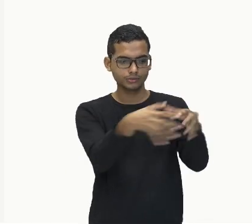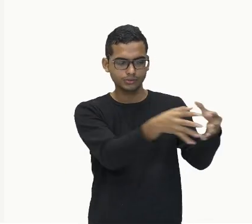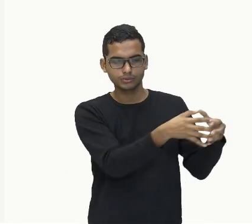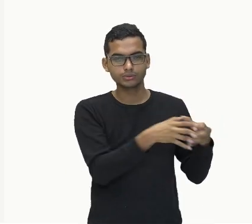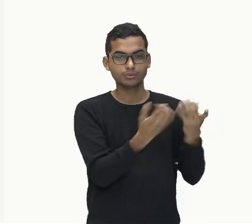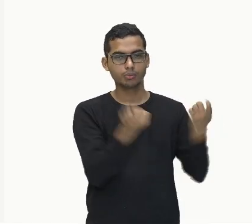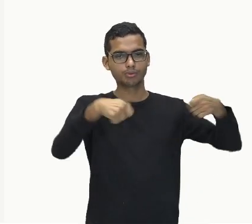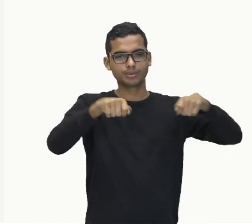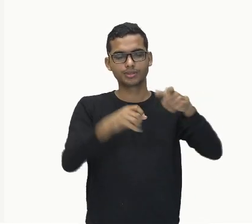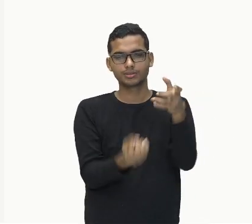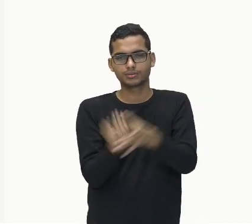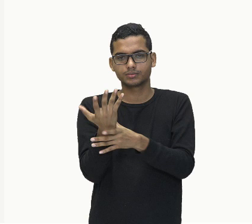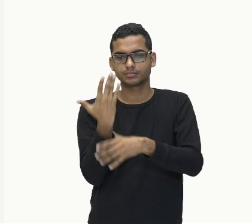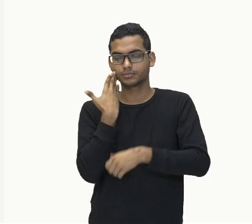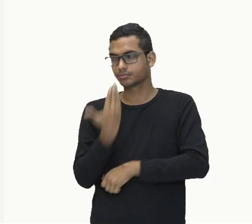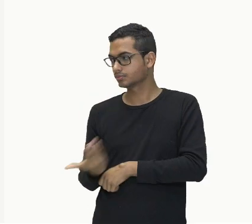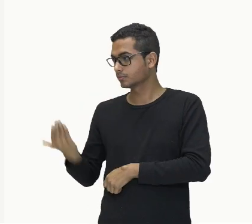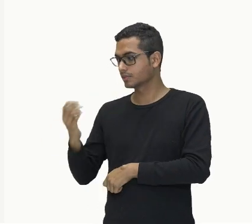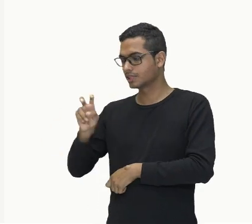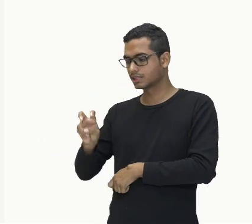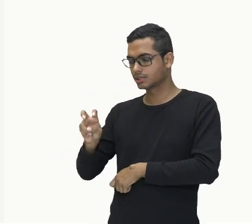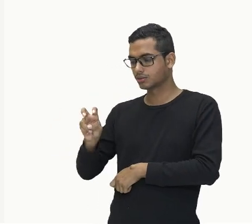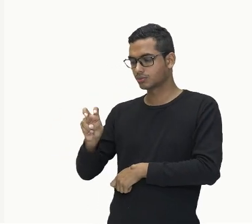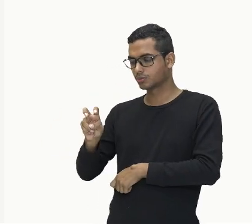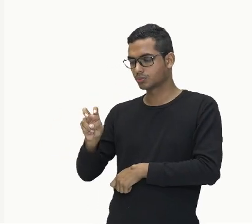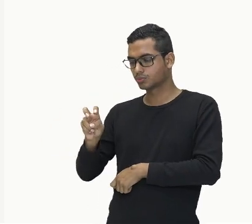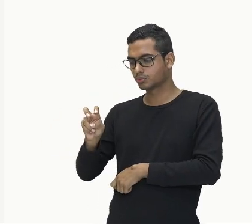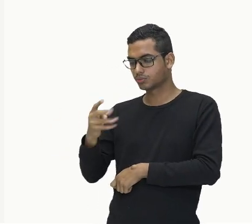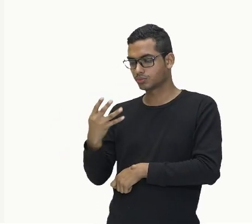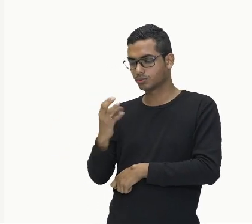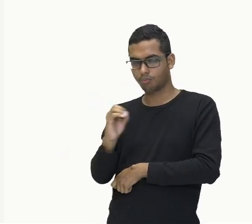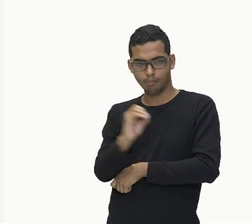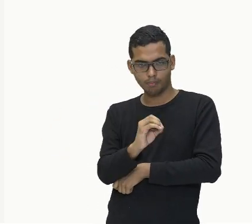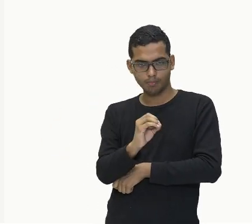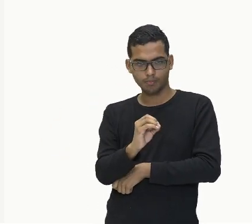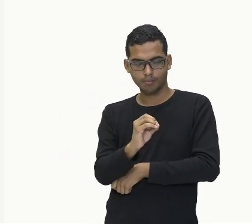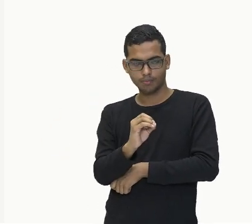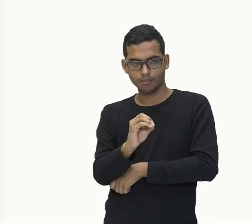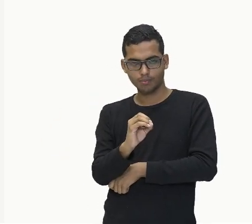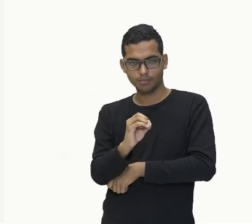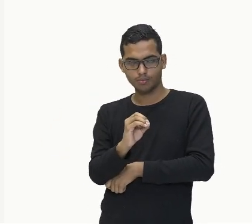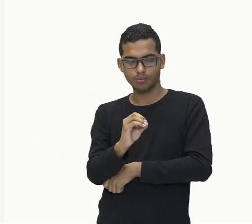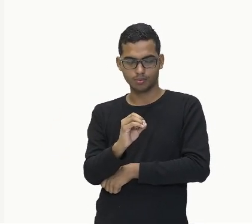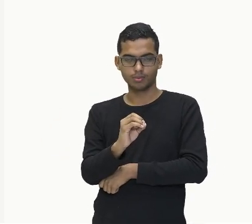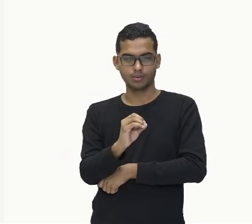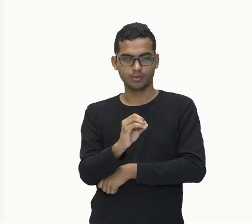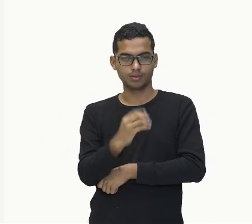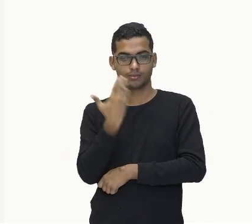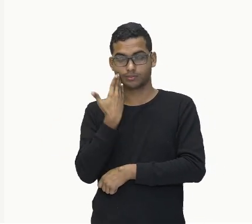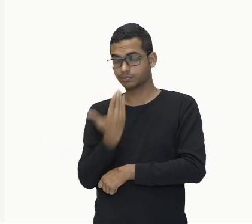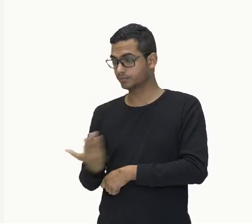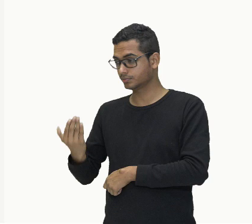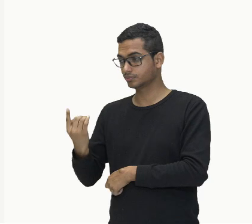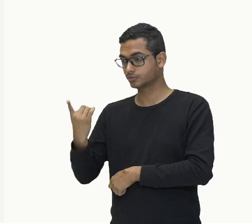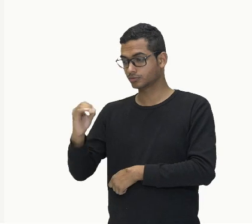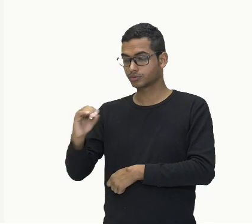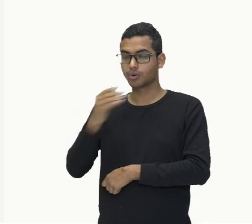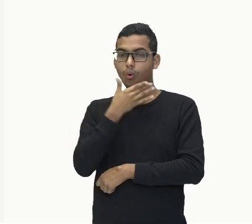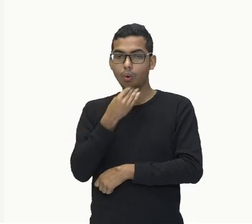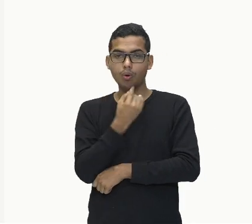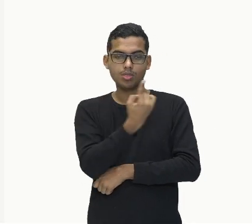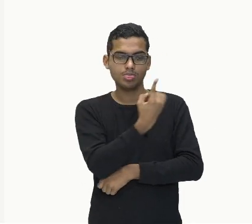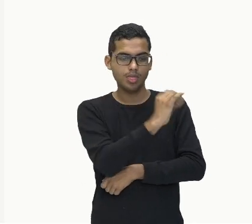5.400 comissões. Então, olhem só, de um total de 20 pessoas, sendo 10 homens e 10 mulheres, olha